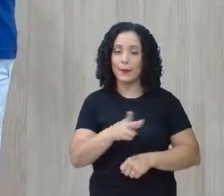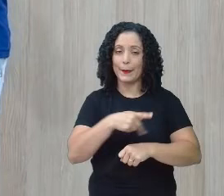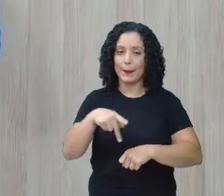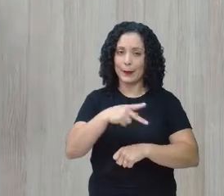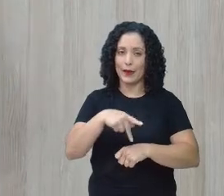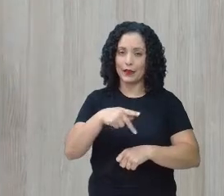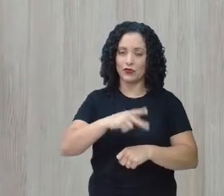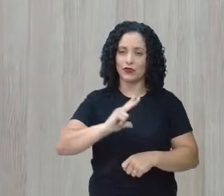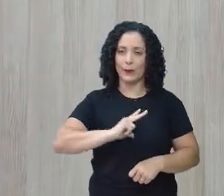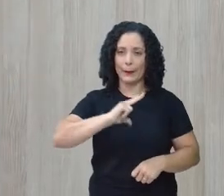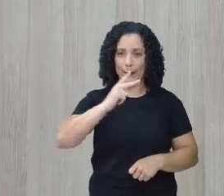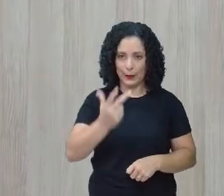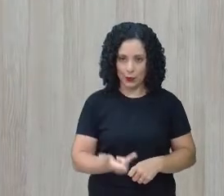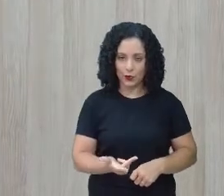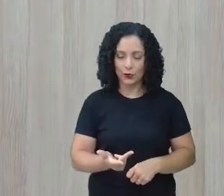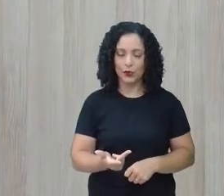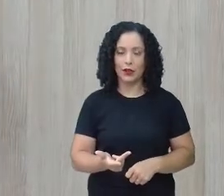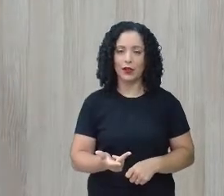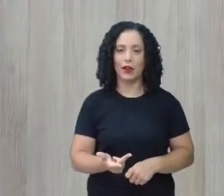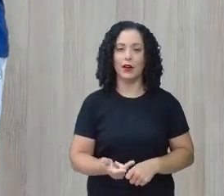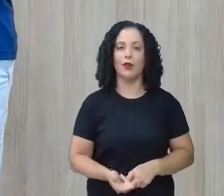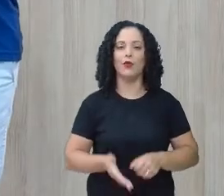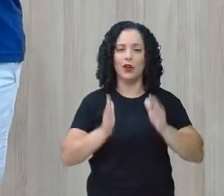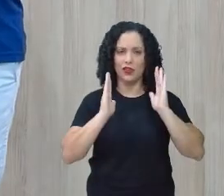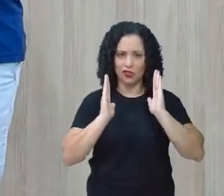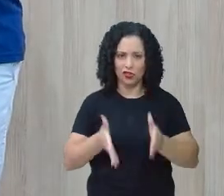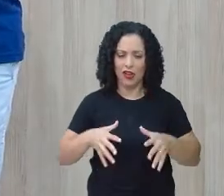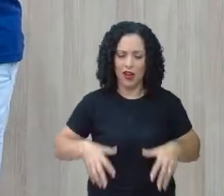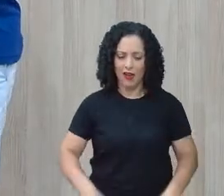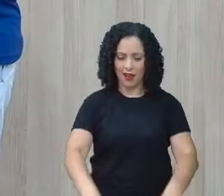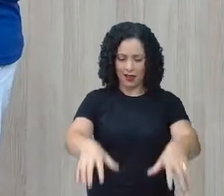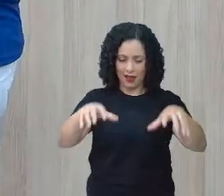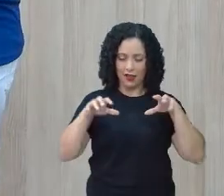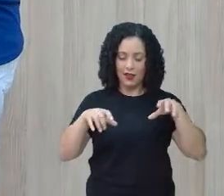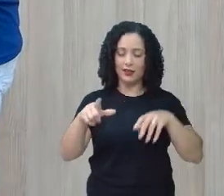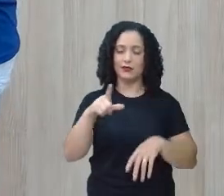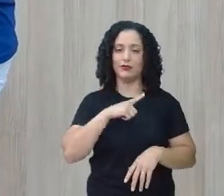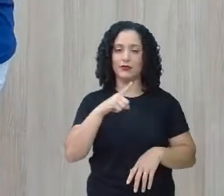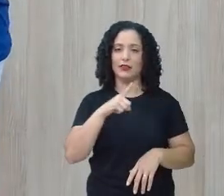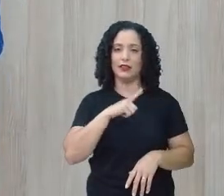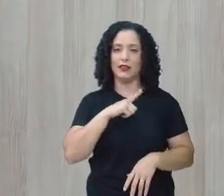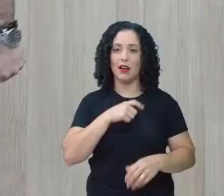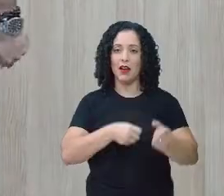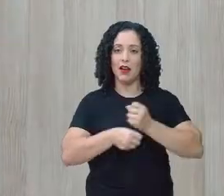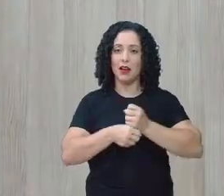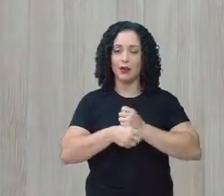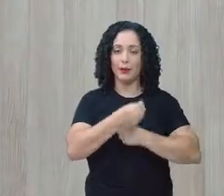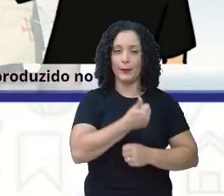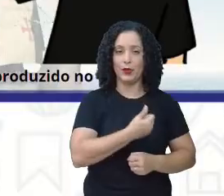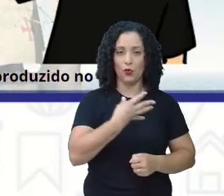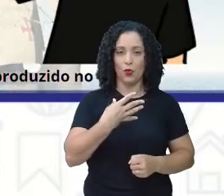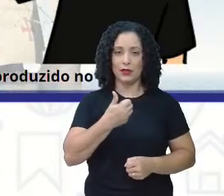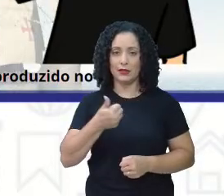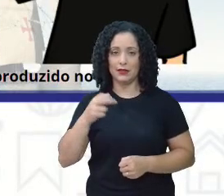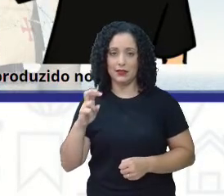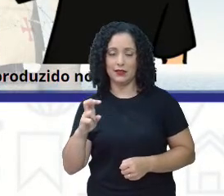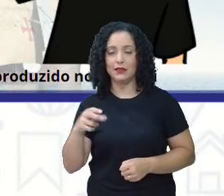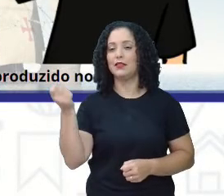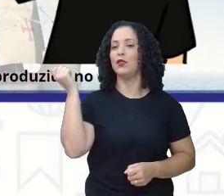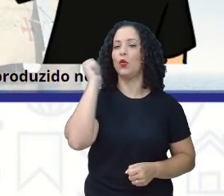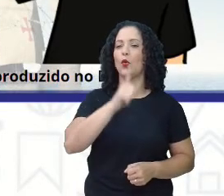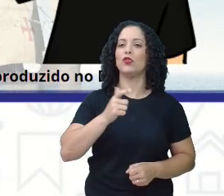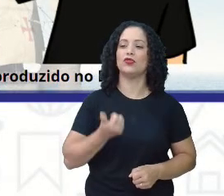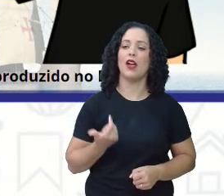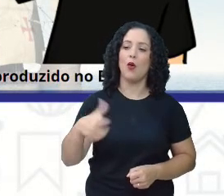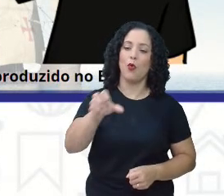se constituído como reino em 1385, em 1415 ele já conquista o território de Ceuta aqui,